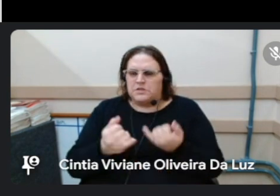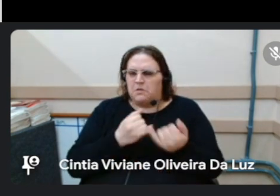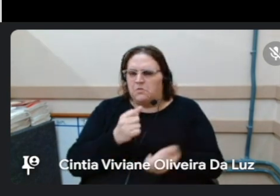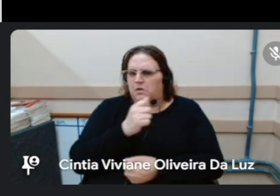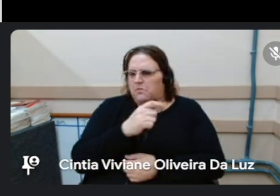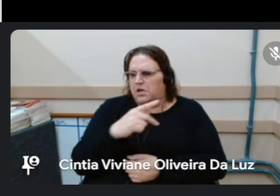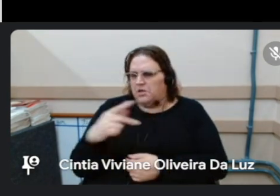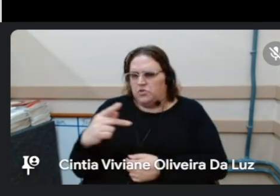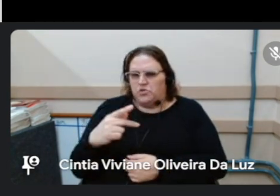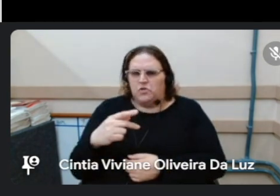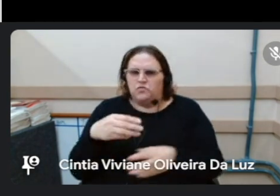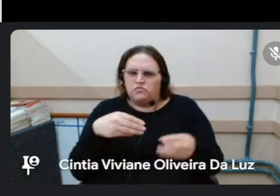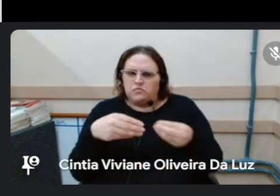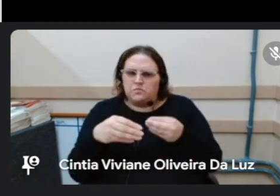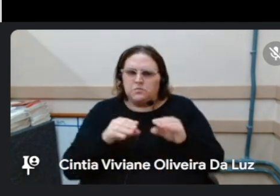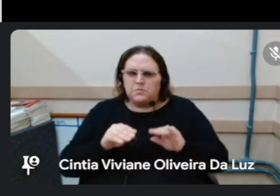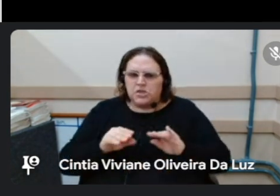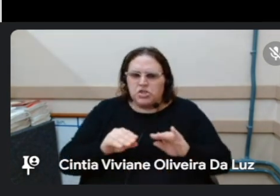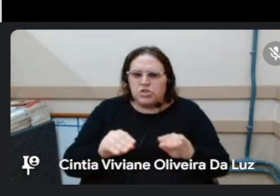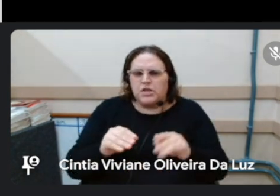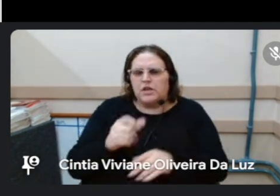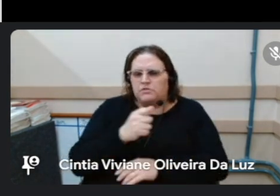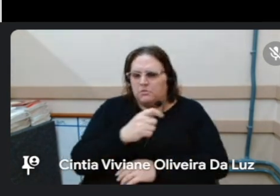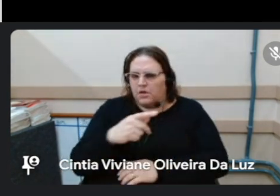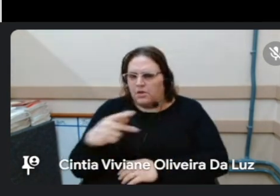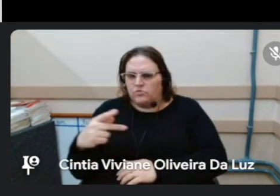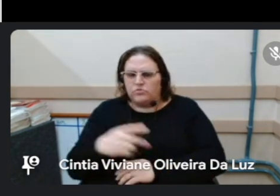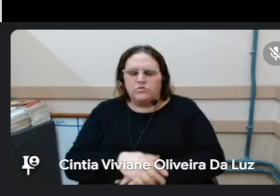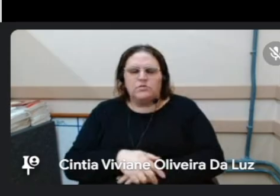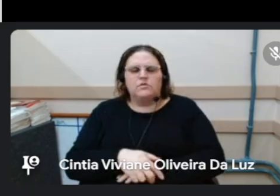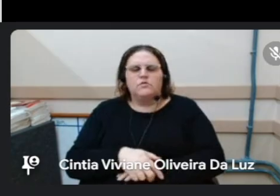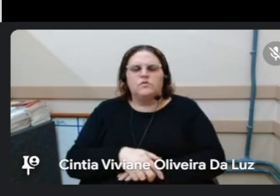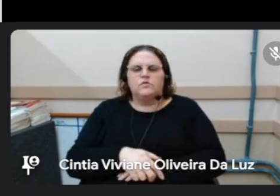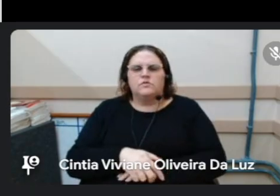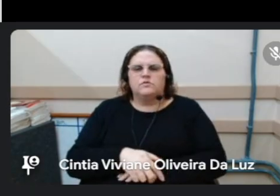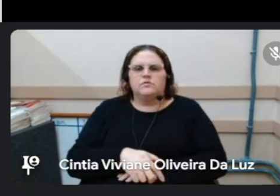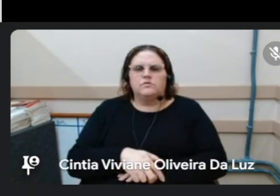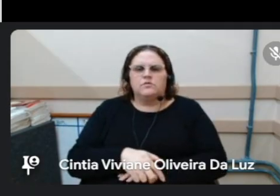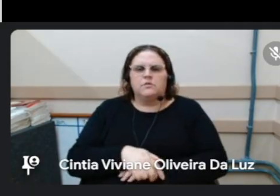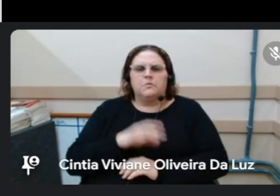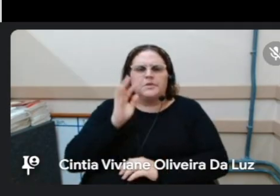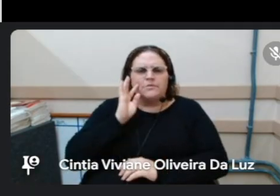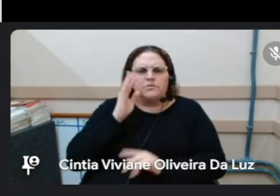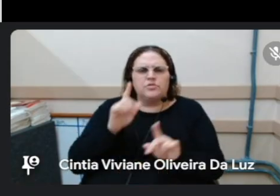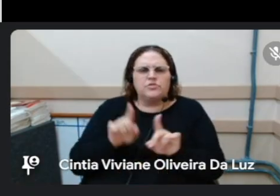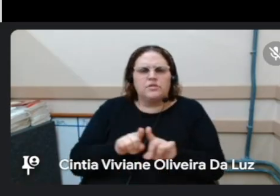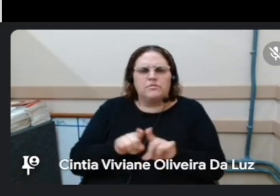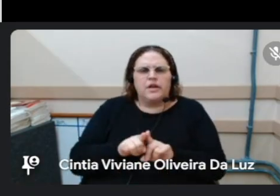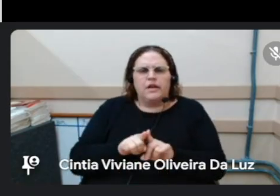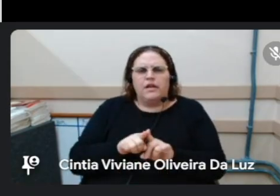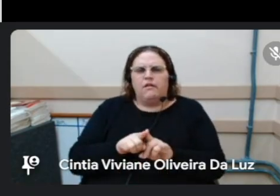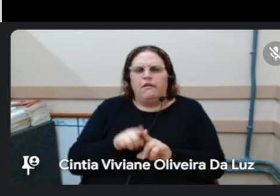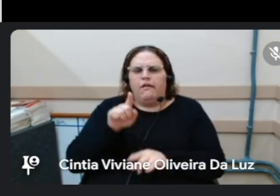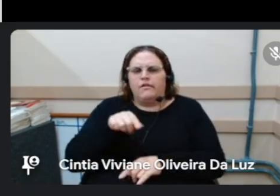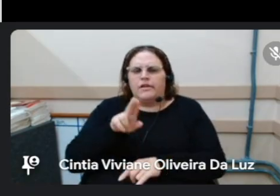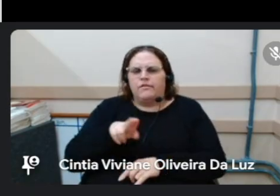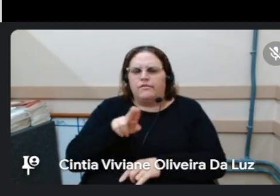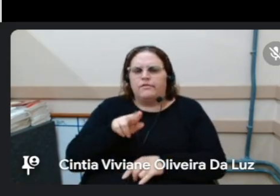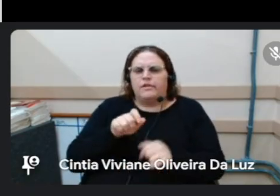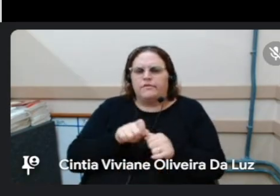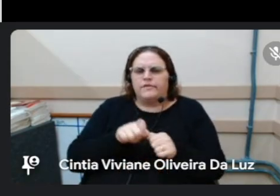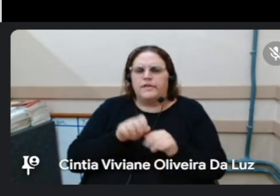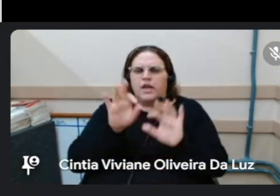de aplicativos H eh principalmente esses de edição né Eh musical